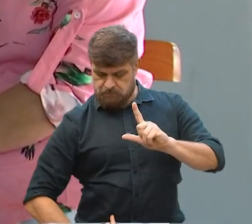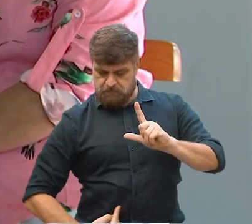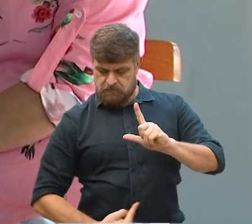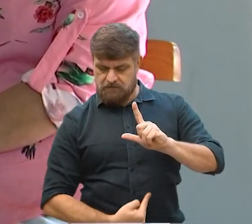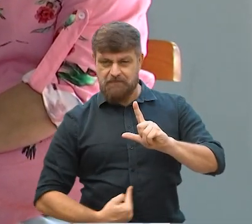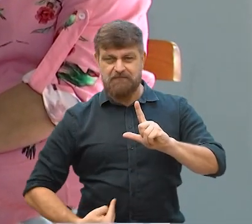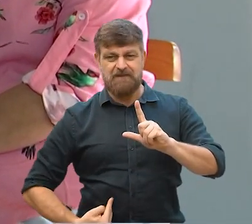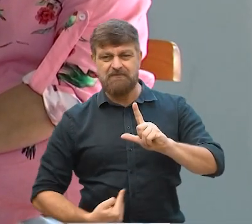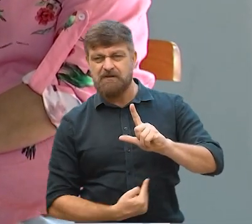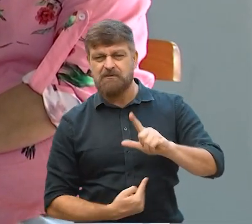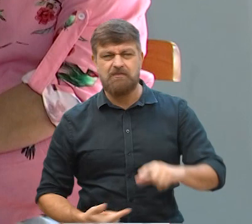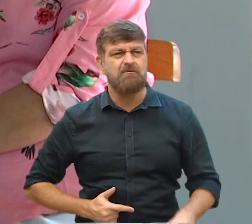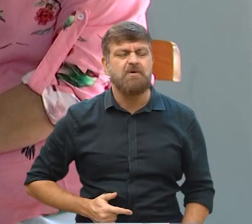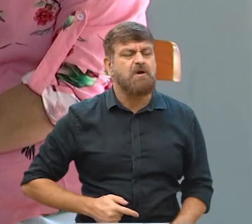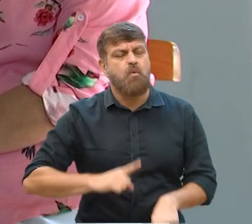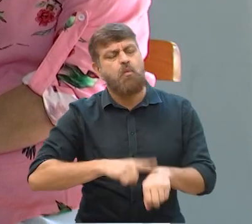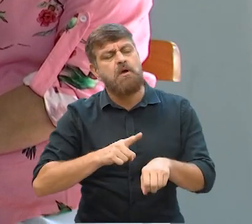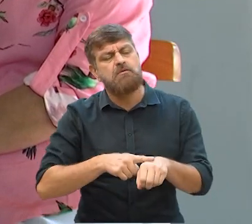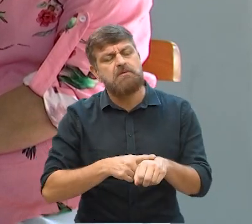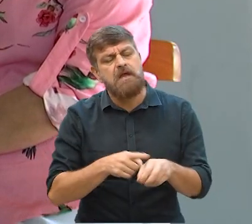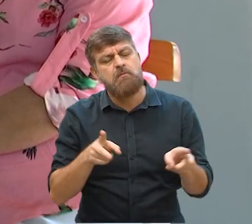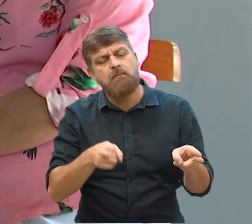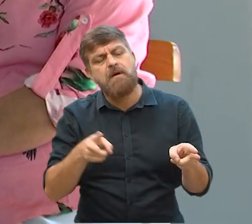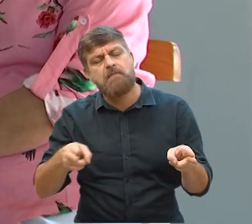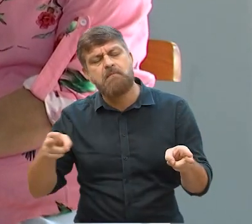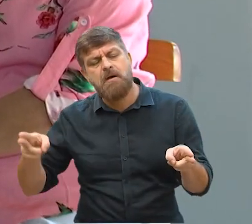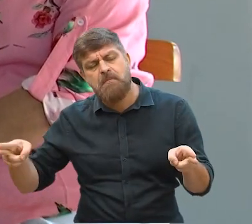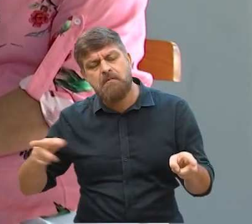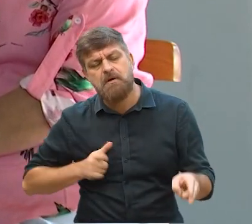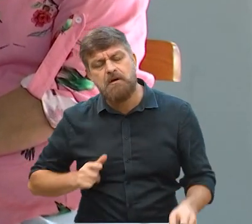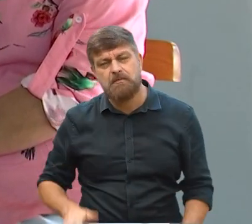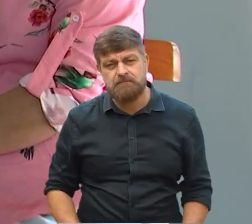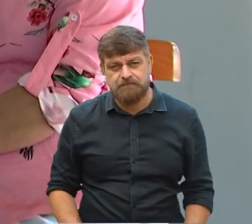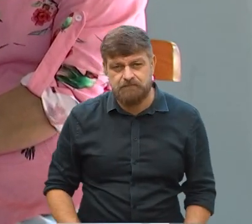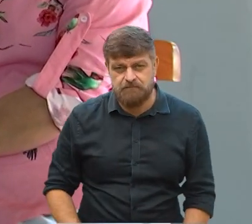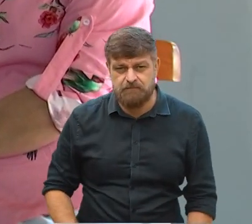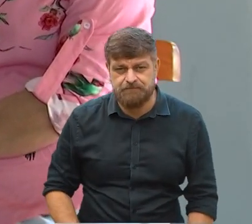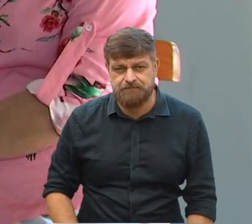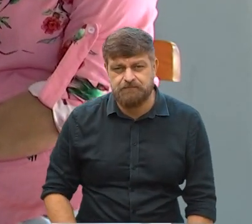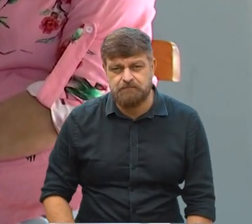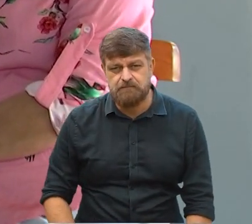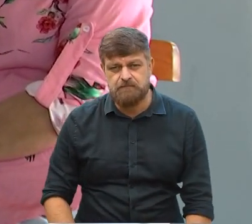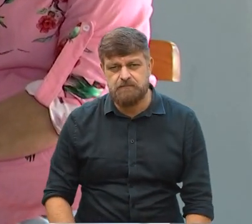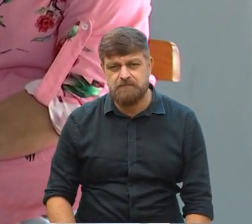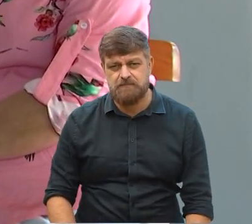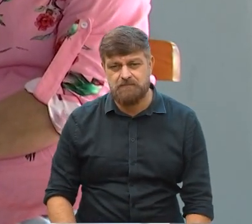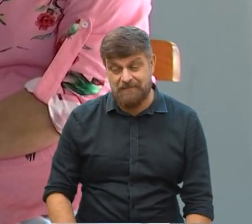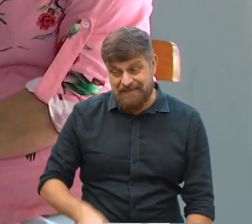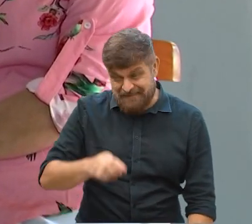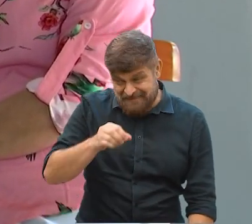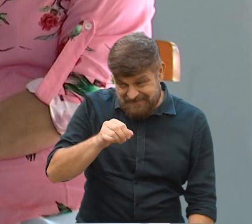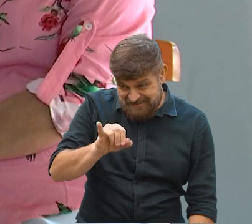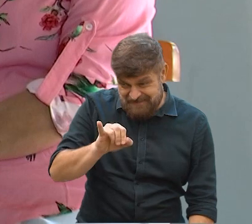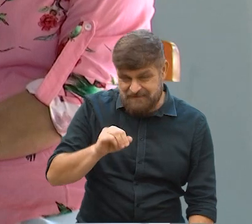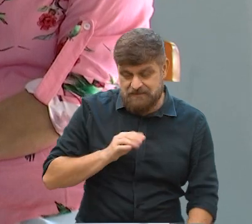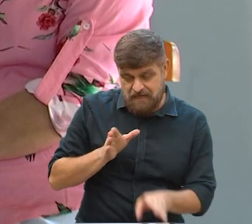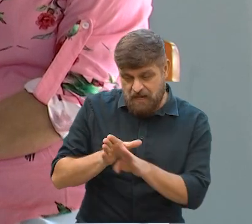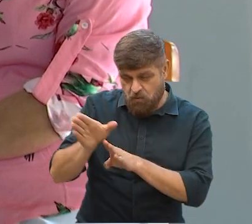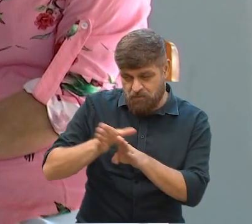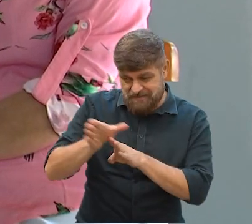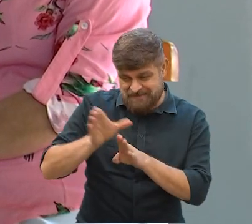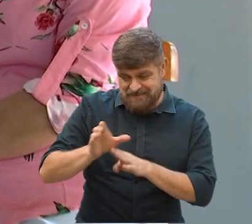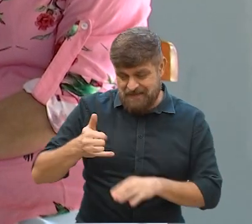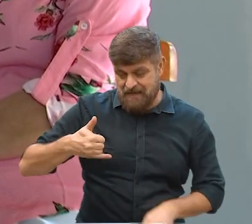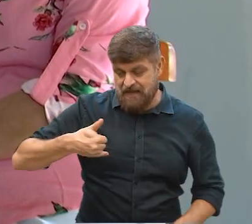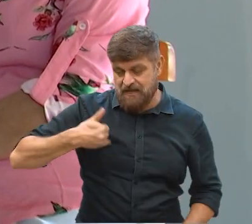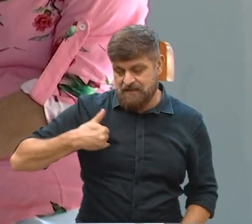cada quanto tempo, por exemplo? De quanto em quanto tempo seria a pergunta adequada? Se recomenda fazer a